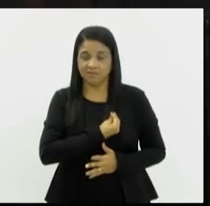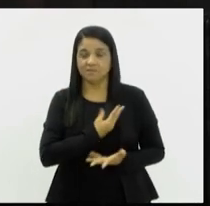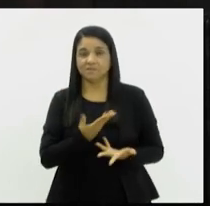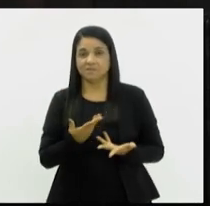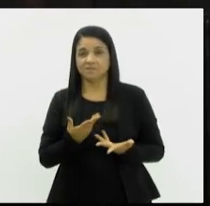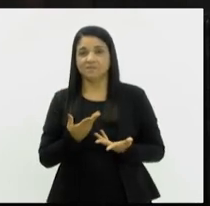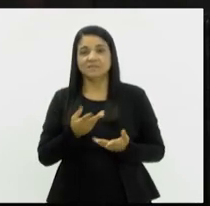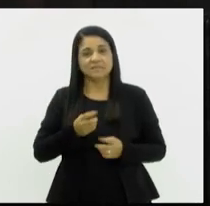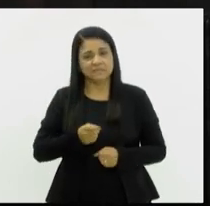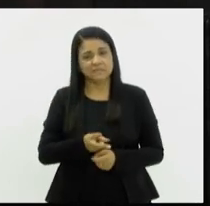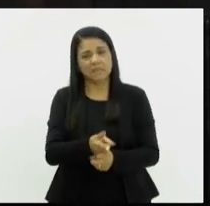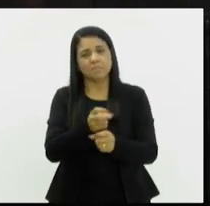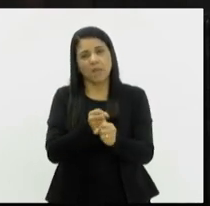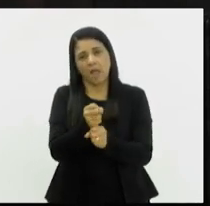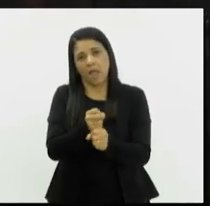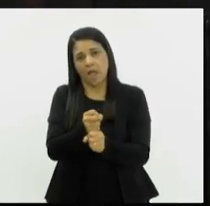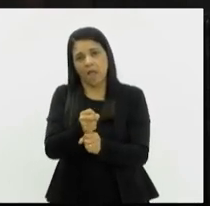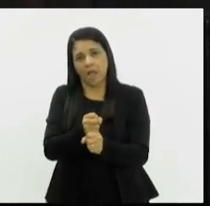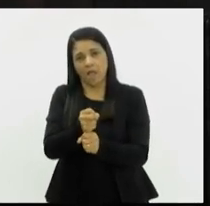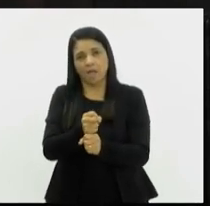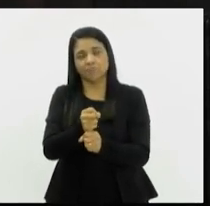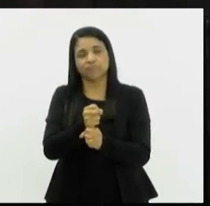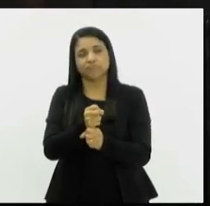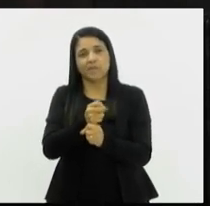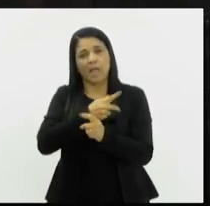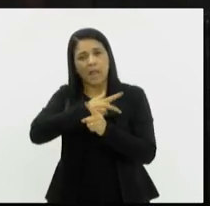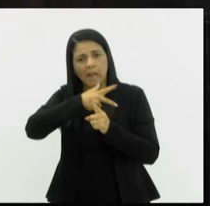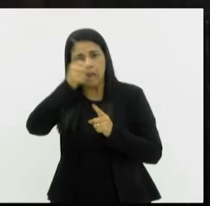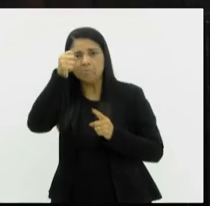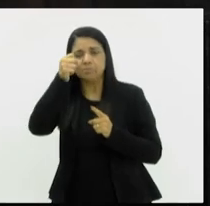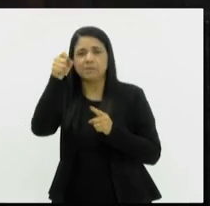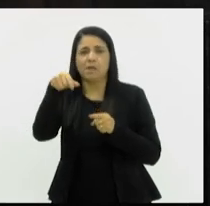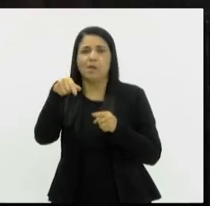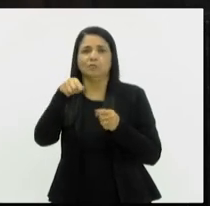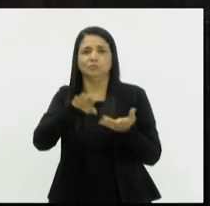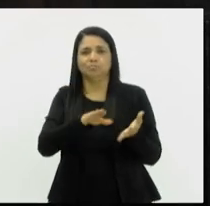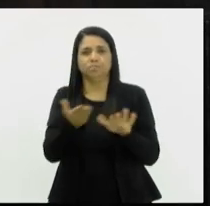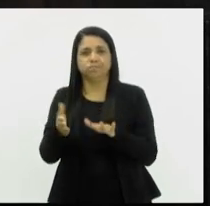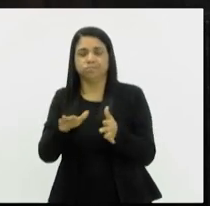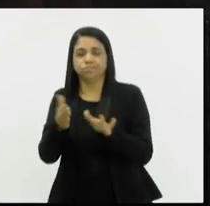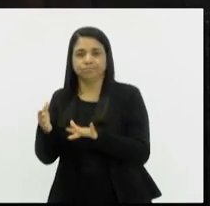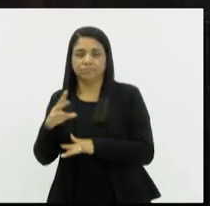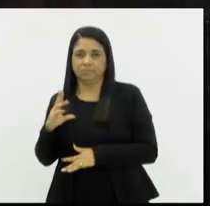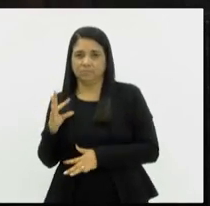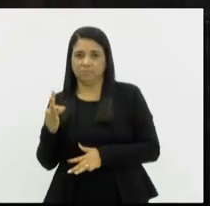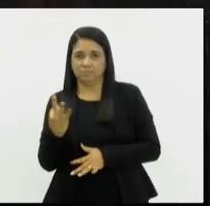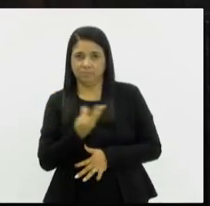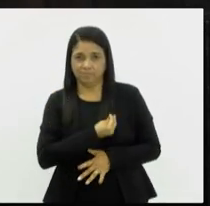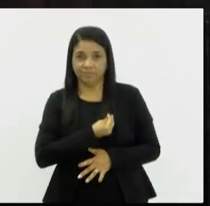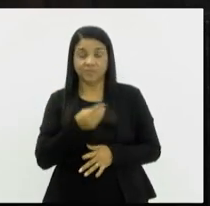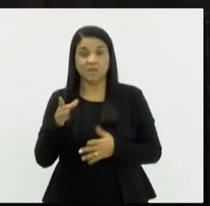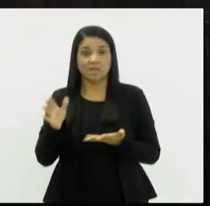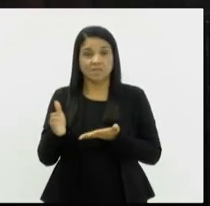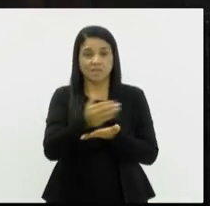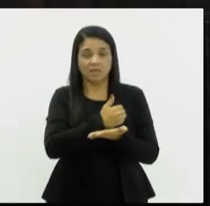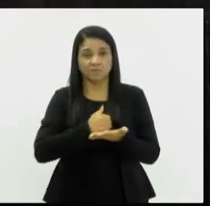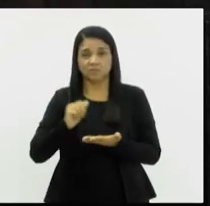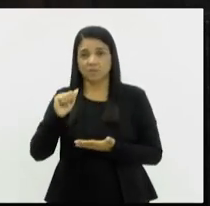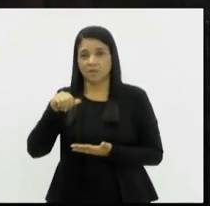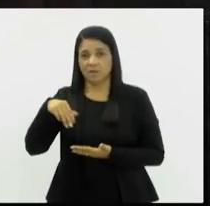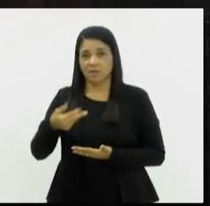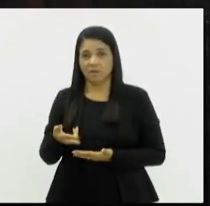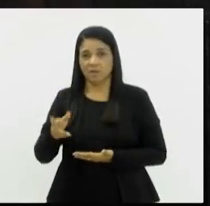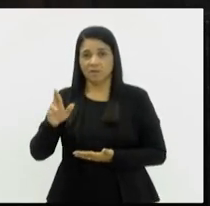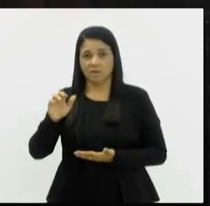ano, dolorosamente campeão desse ranking. Segundo dados da ANTRA, Associação Direta